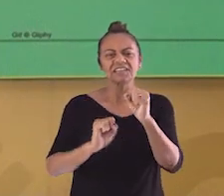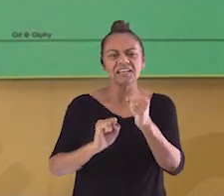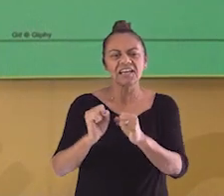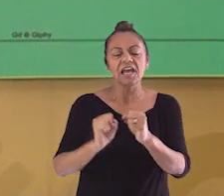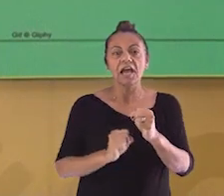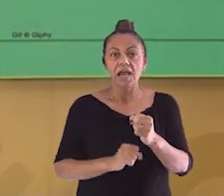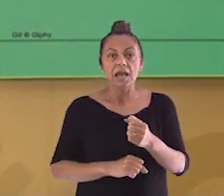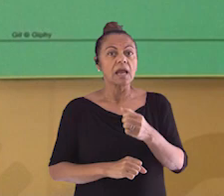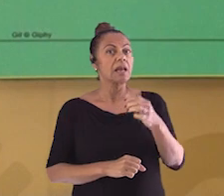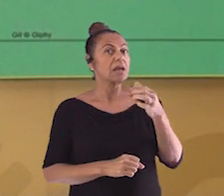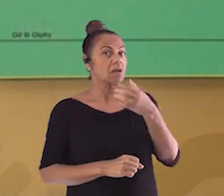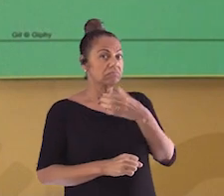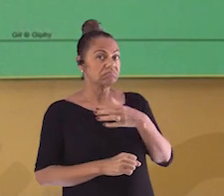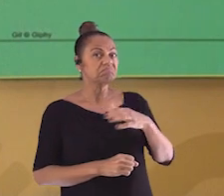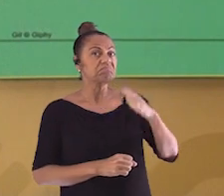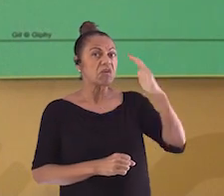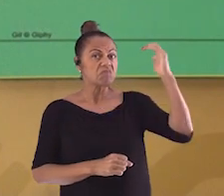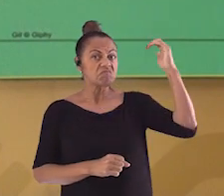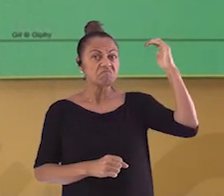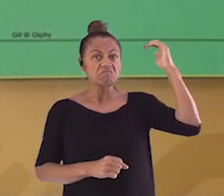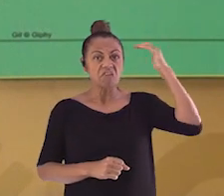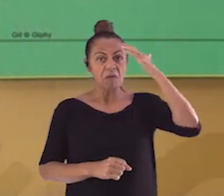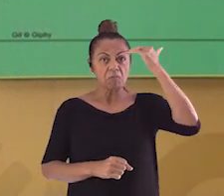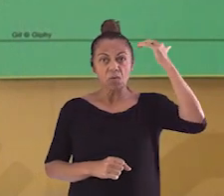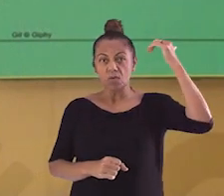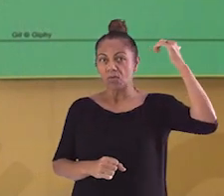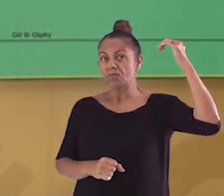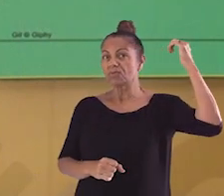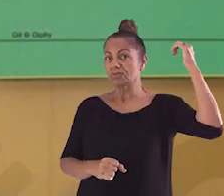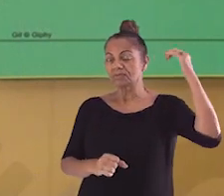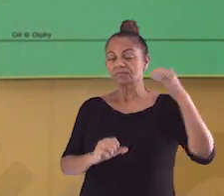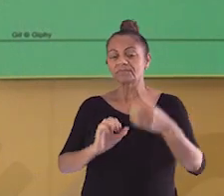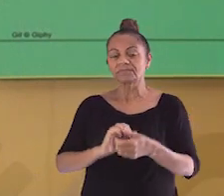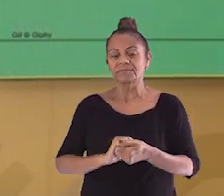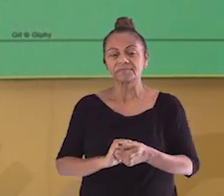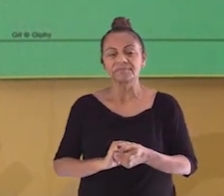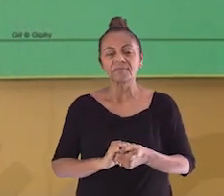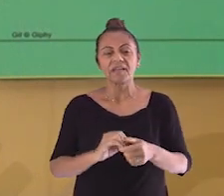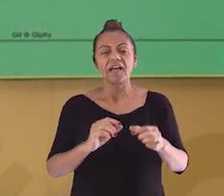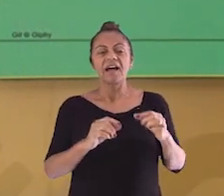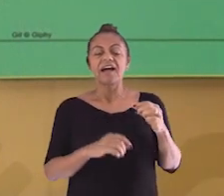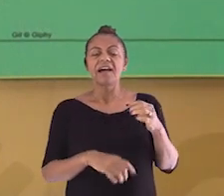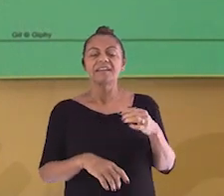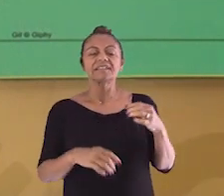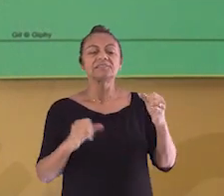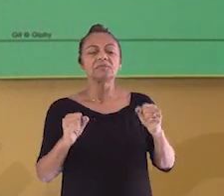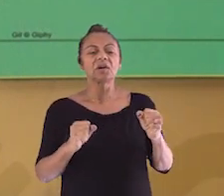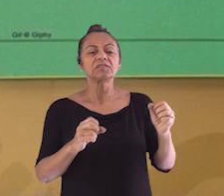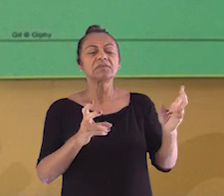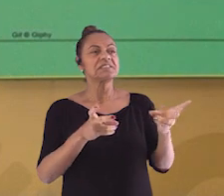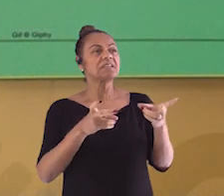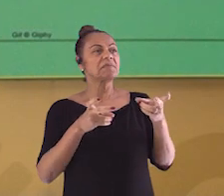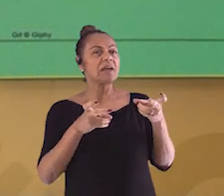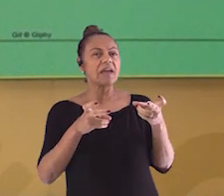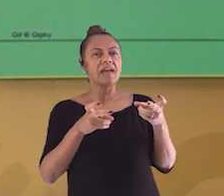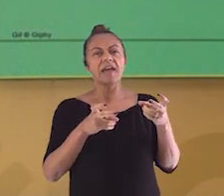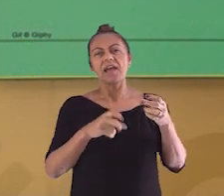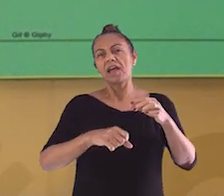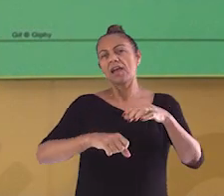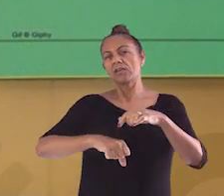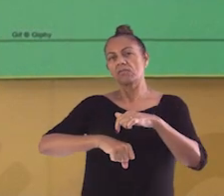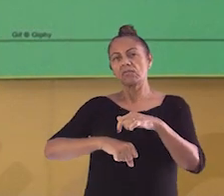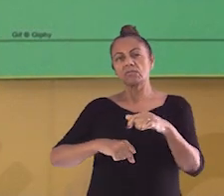2010, ela era uma pessoa que fazia muito sucesso na mídia. E aí, nesse GIF, vocês podem ver um momento no tapete